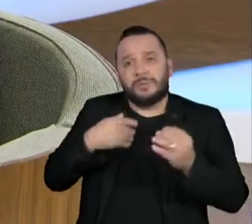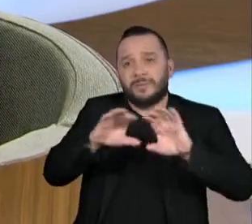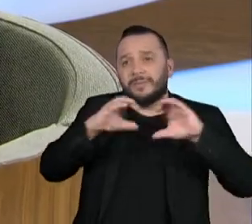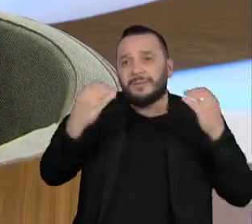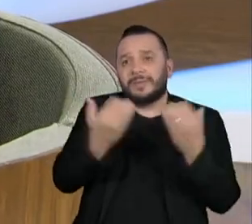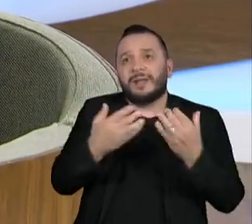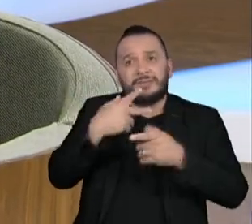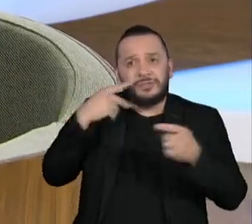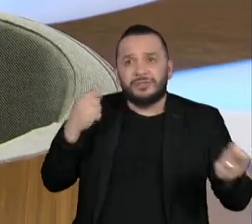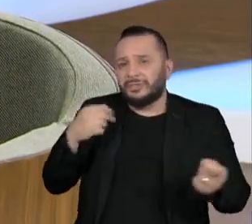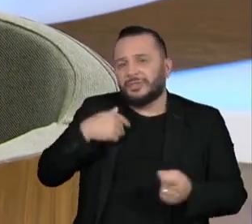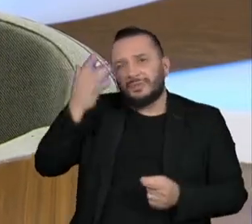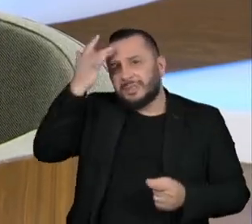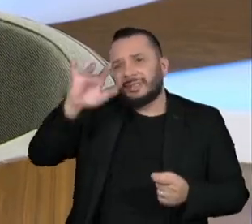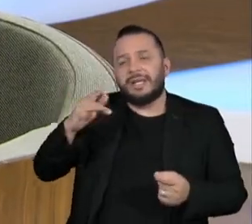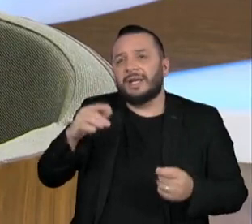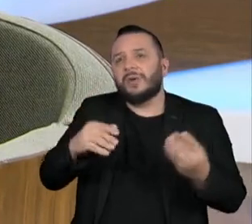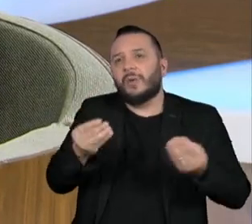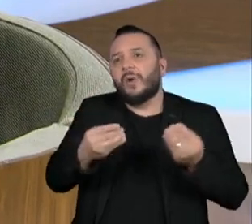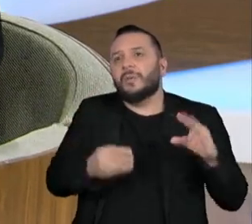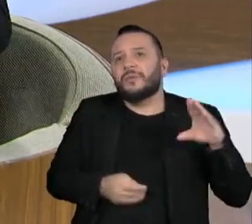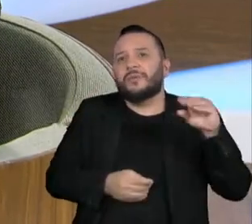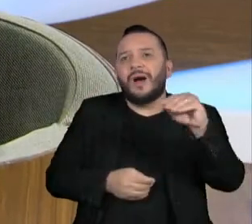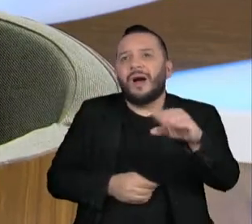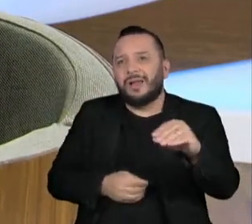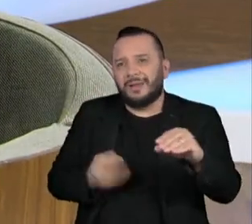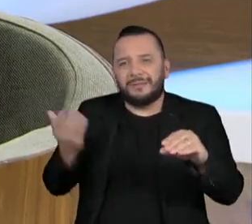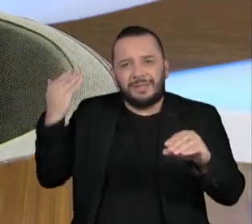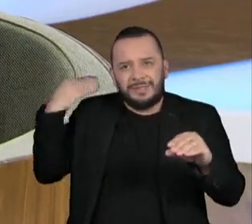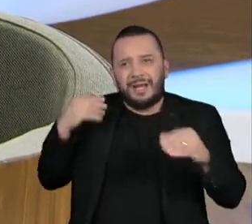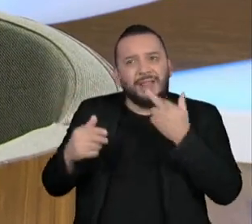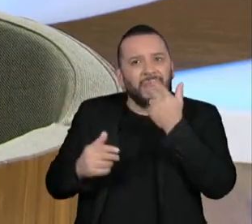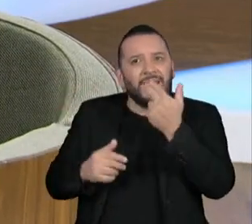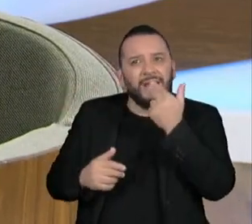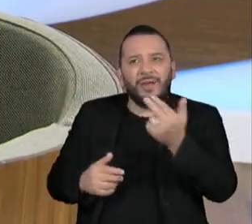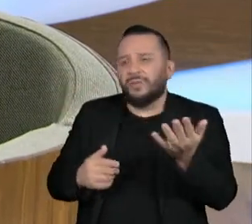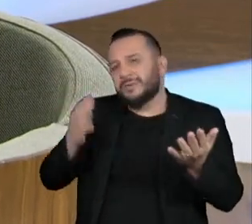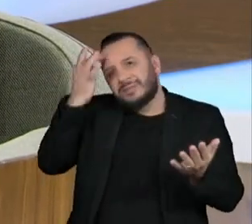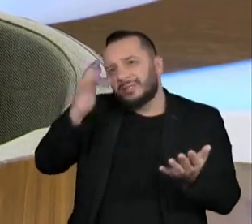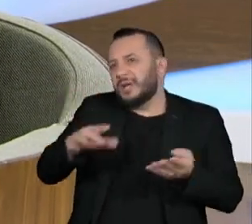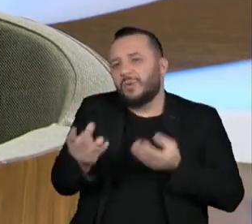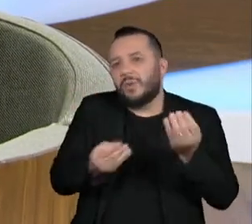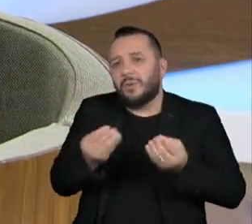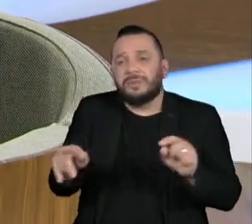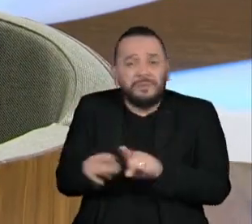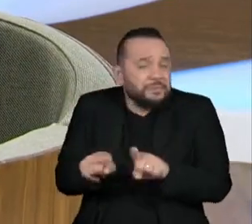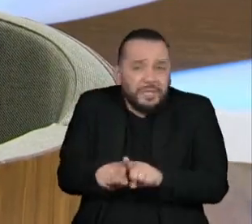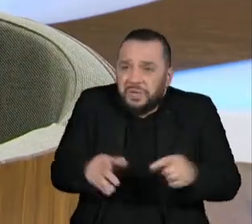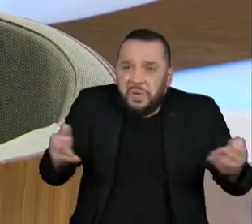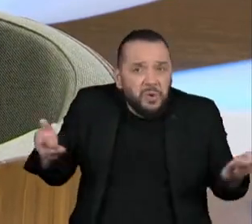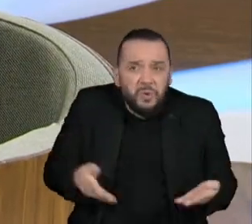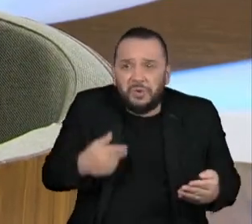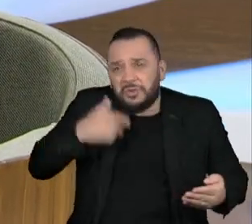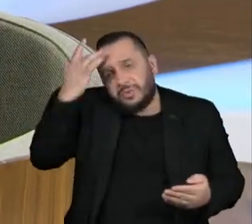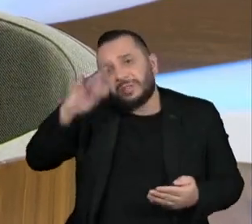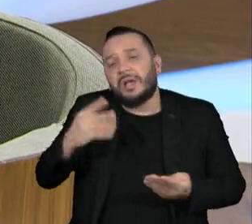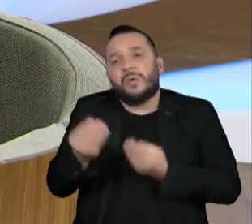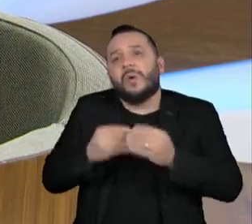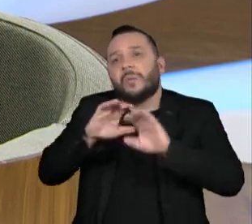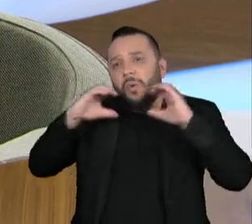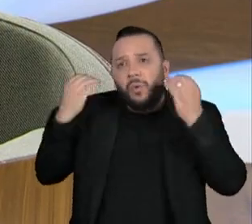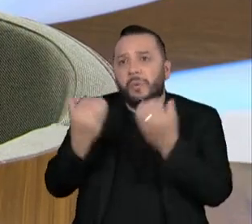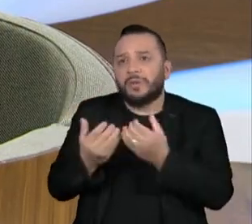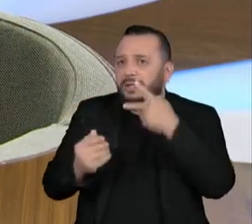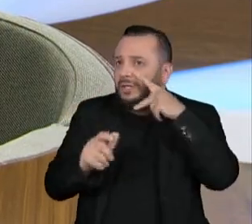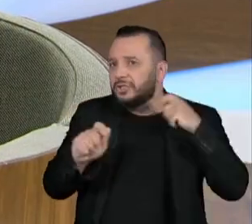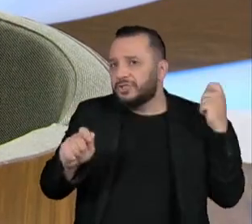Mesmo hoje não faço ideia de como é que elas falam, e por isso o imbróglio era de tal maneira que a única hipótese que eu tinha era